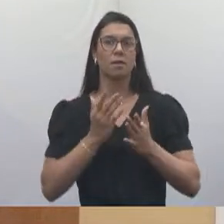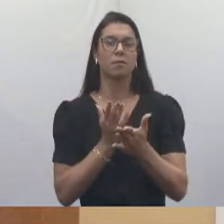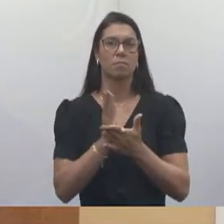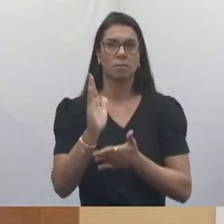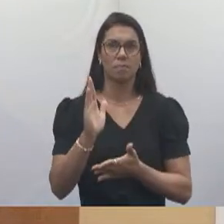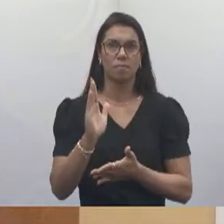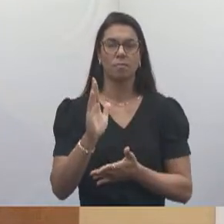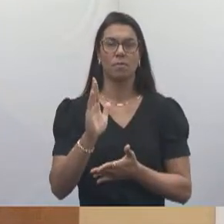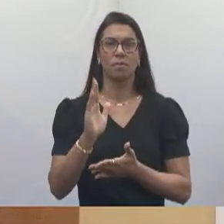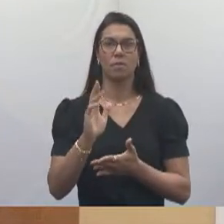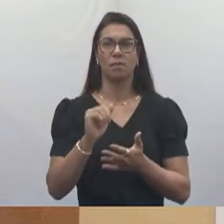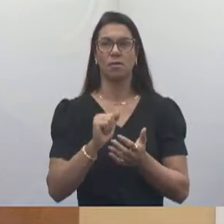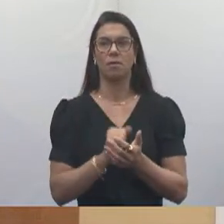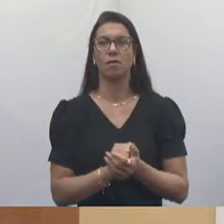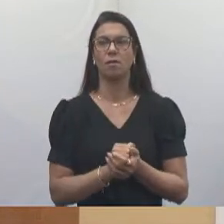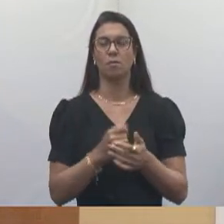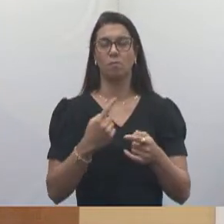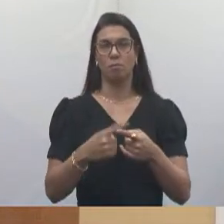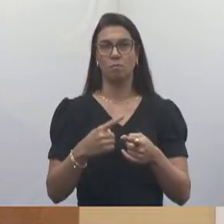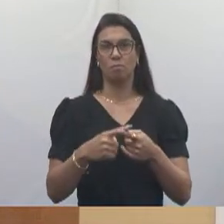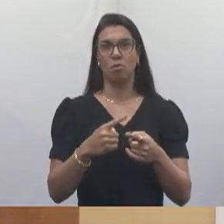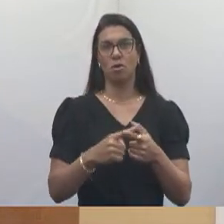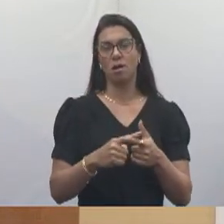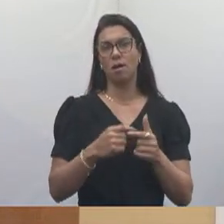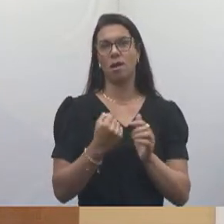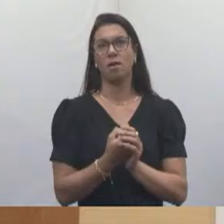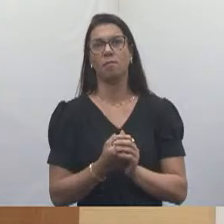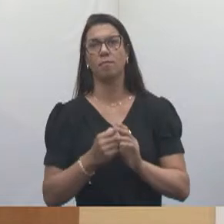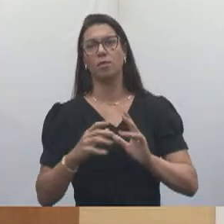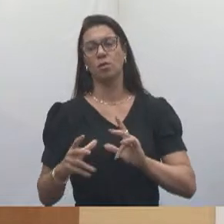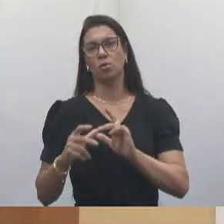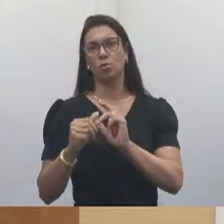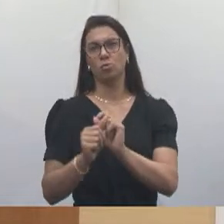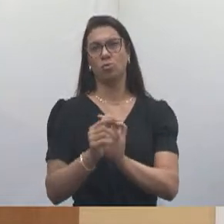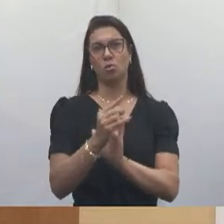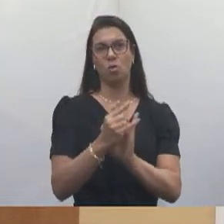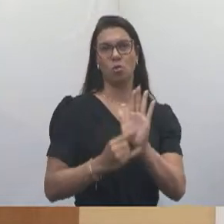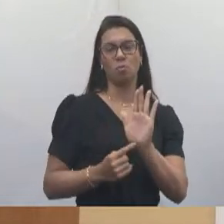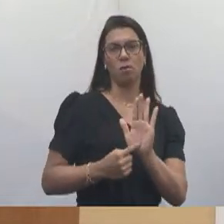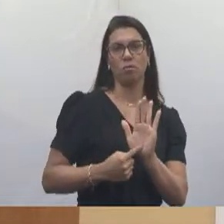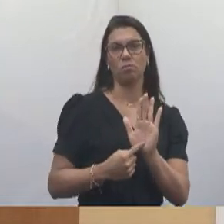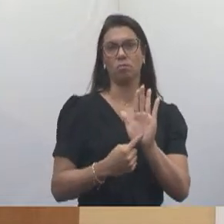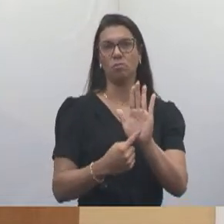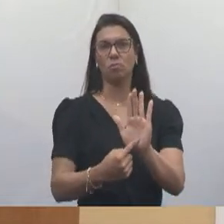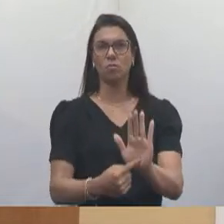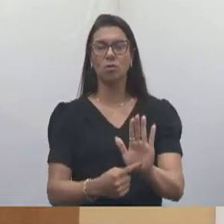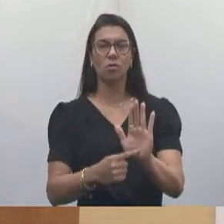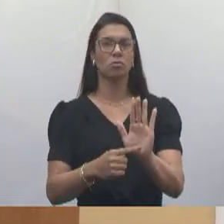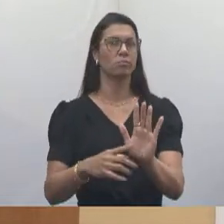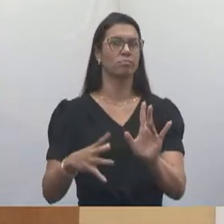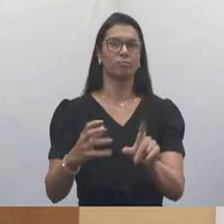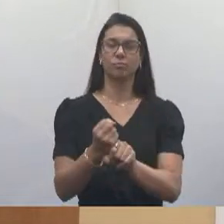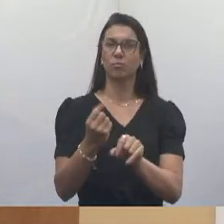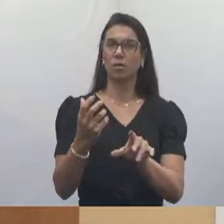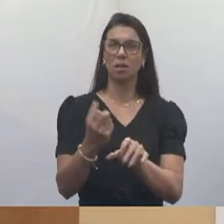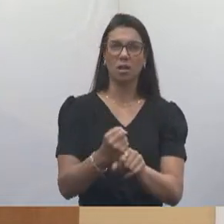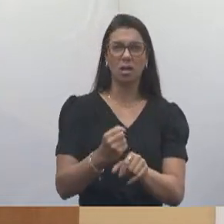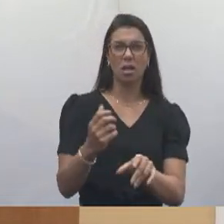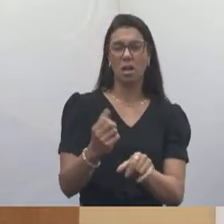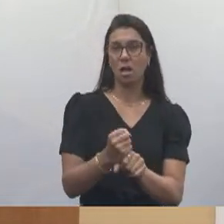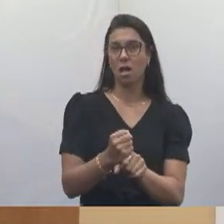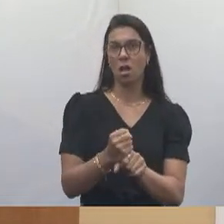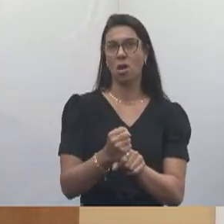aprovação. Postos que as ocorrências registradas pela fiscalização não formam conjunto suficientemente